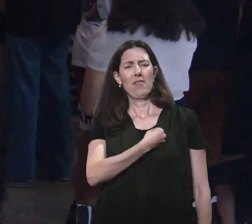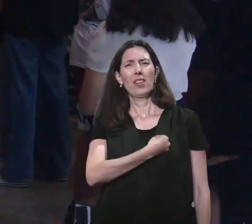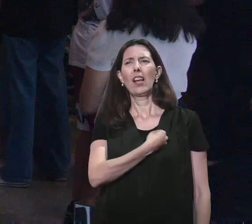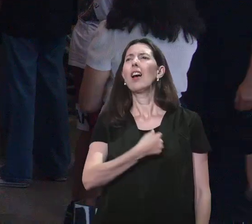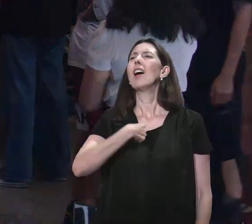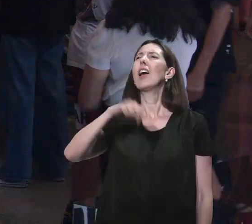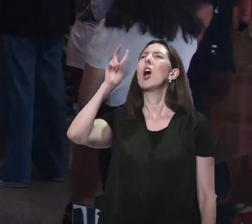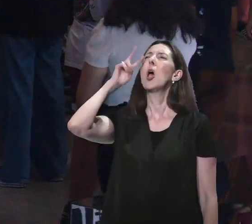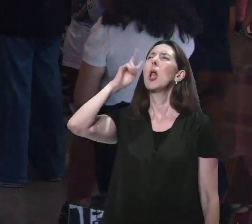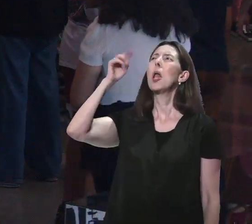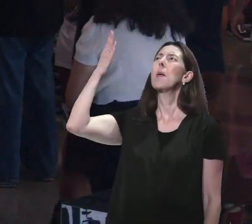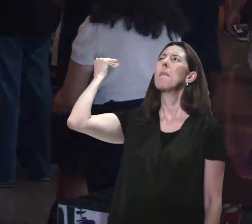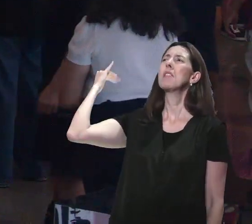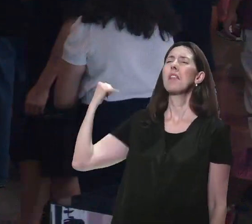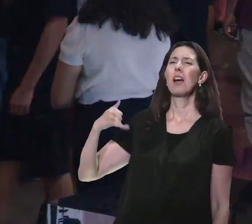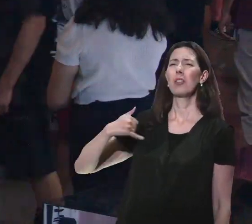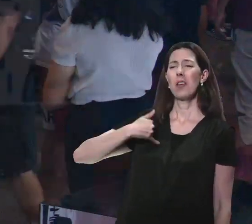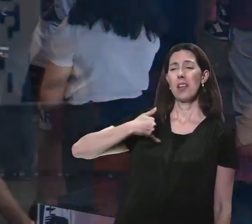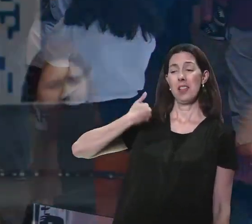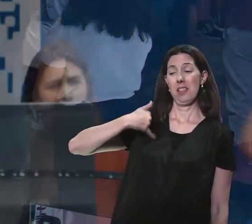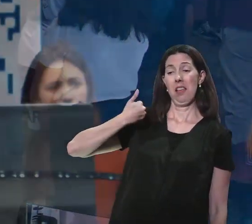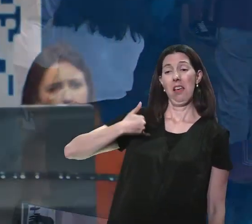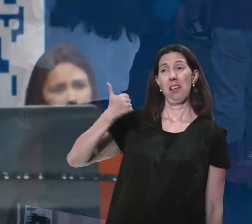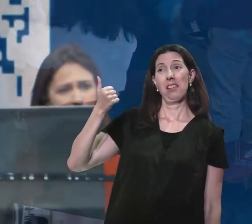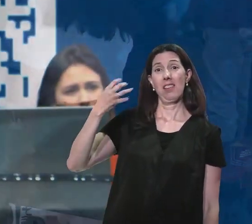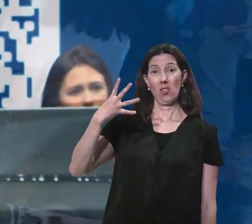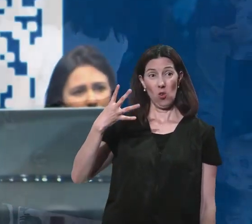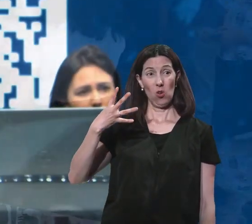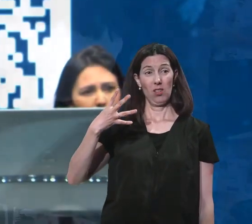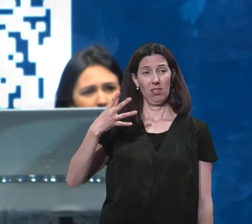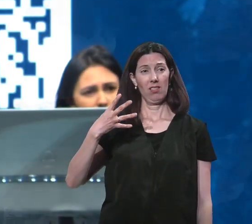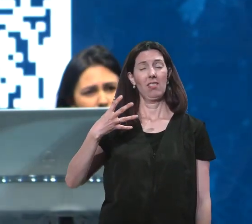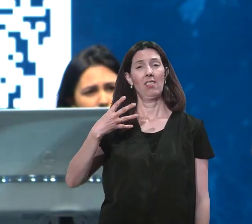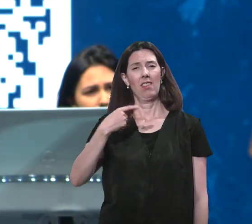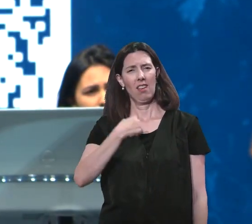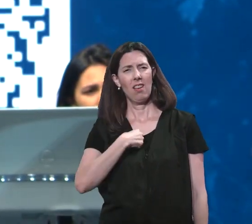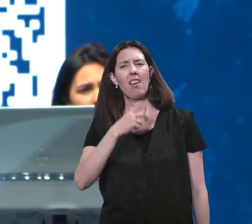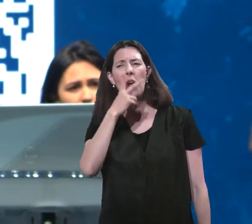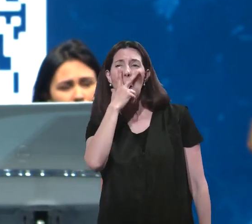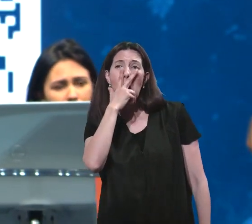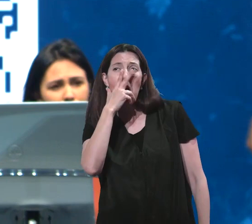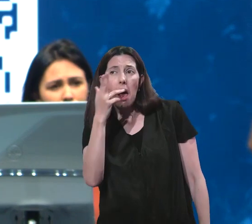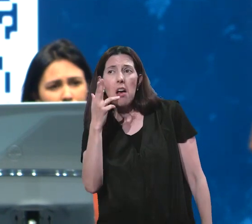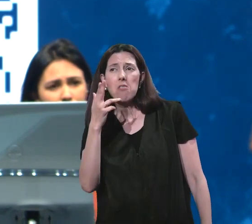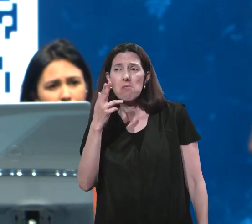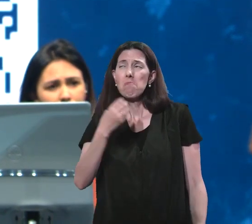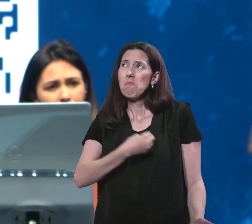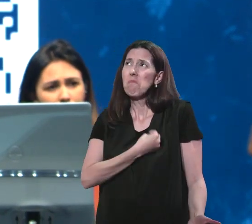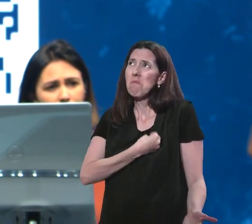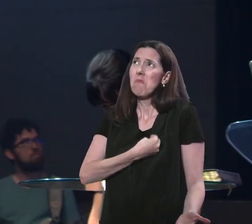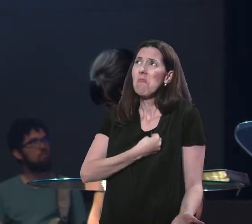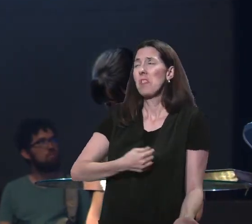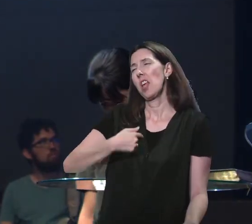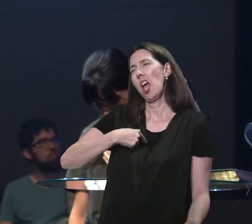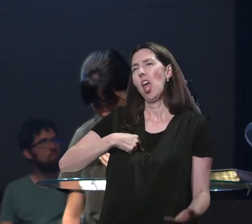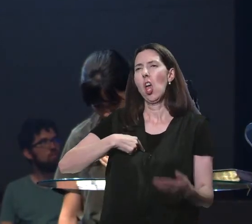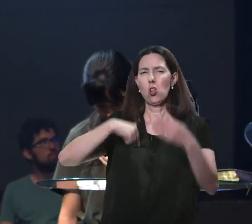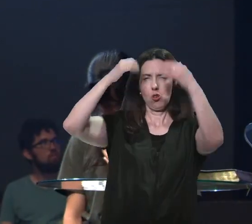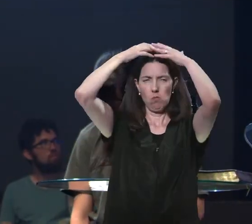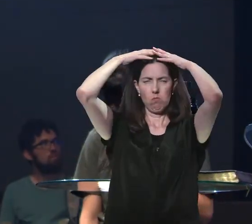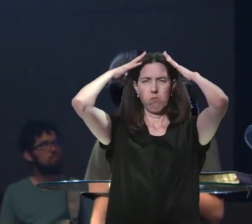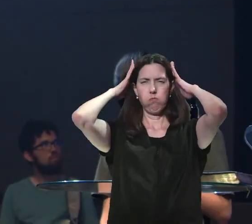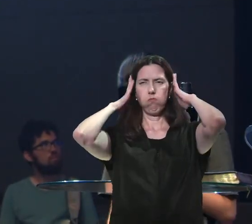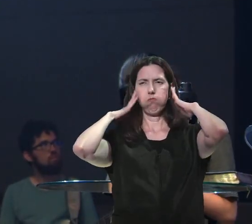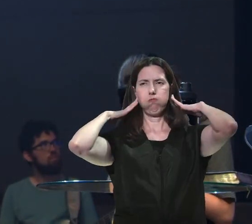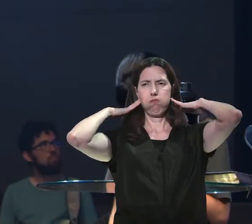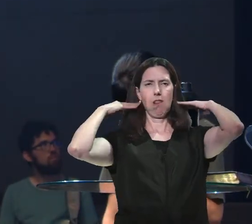encontro com Deus quando eu tinha 14 anos. Eu achava que eu sabia o que era vida. Na época eu tinha cabelo, então as meninas me